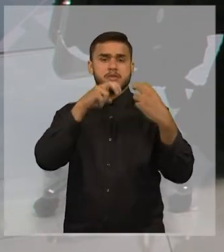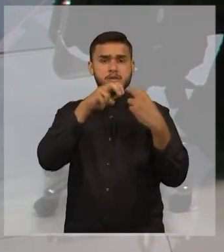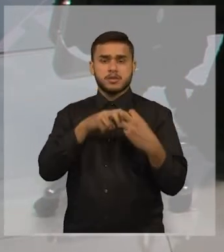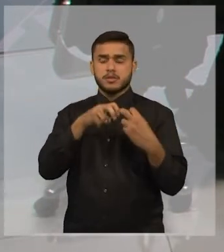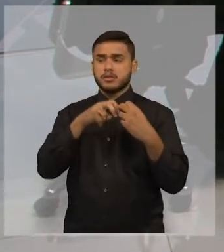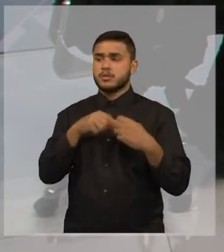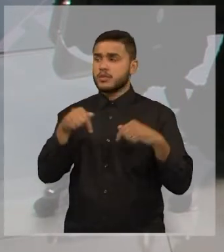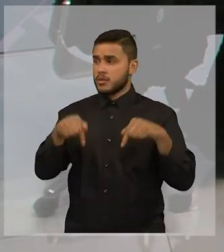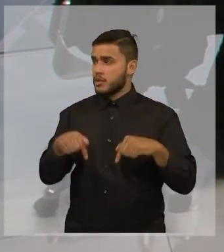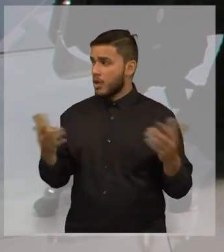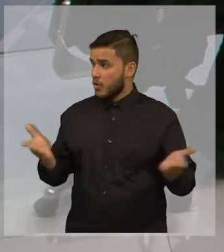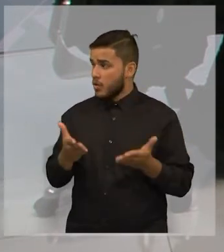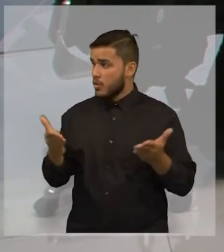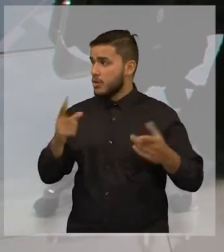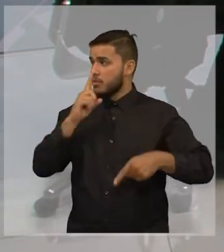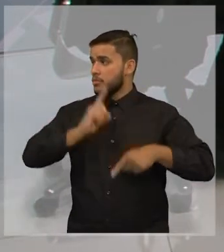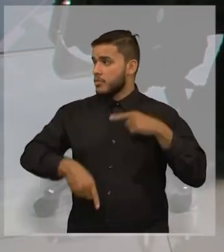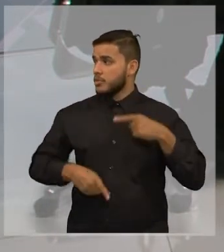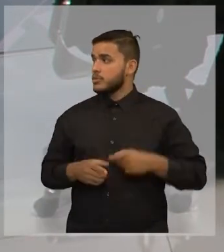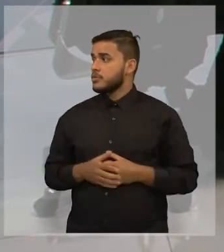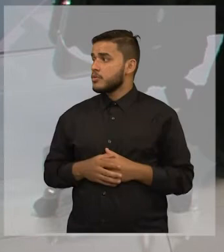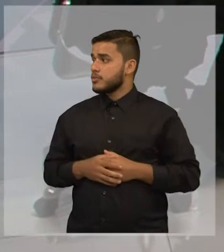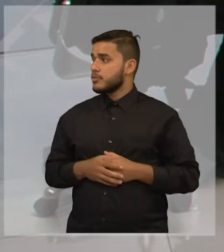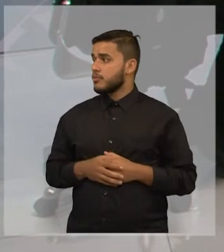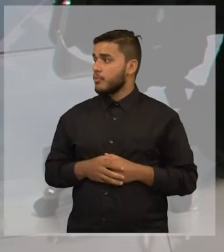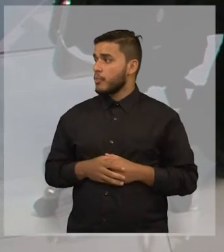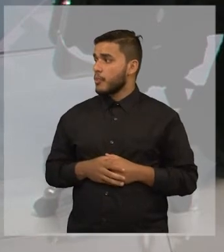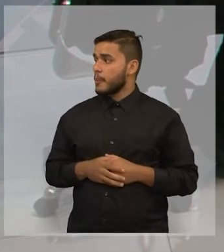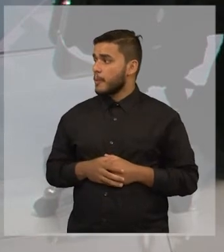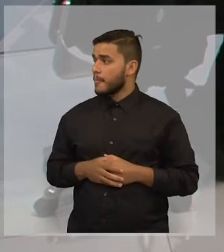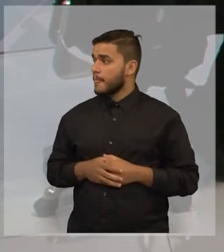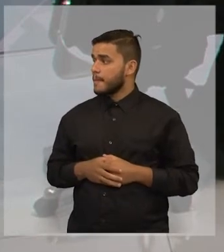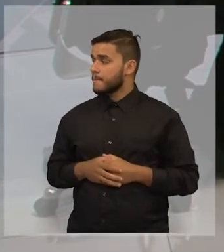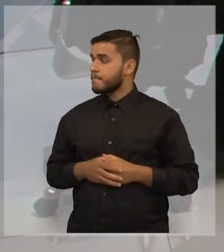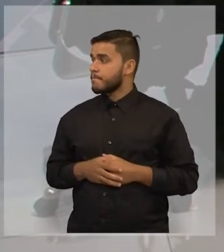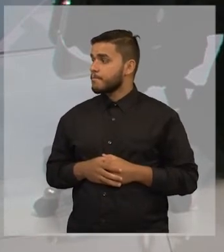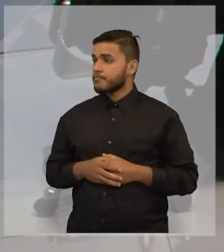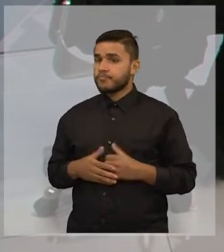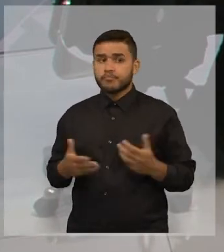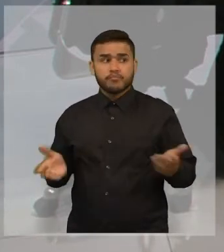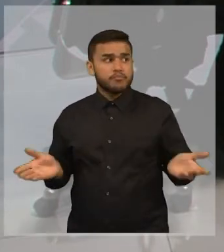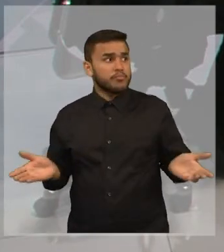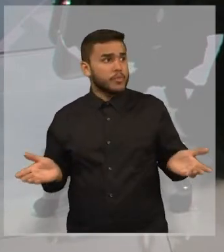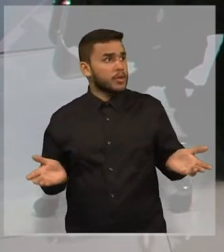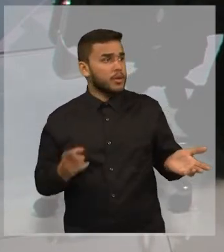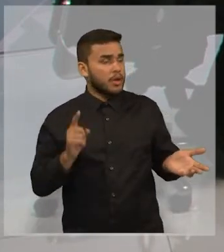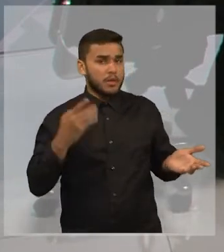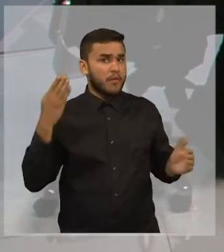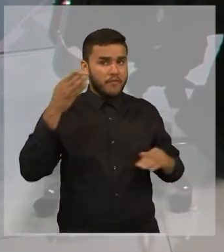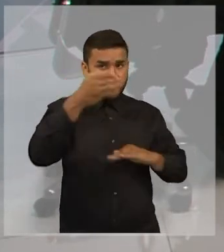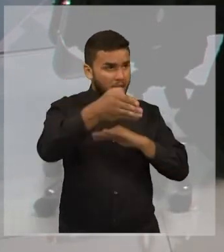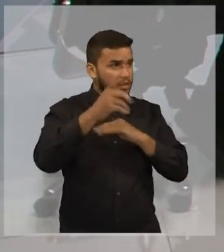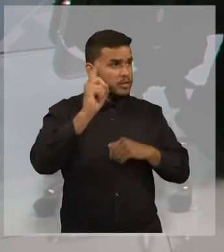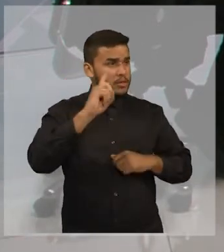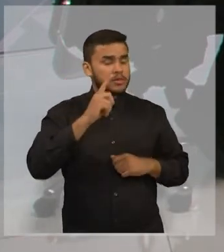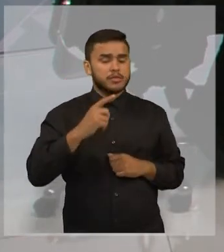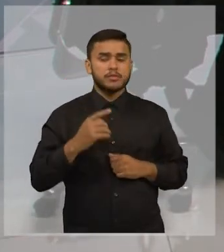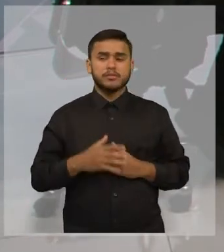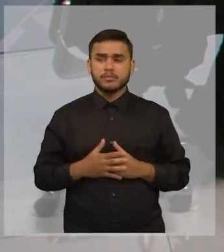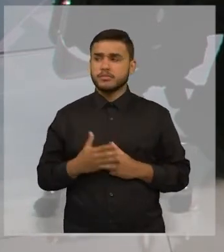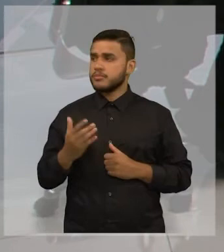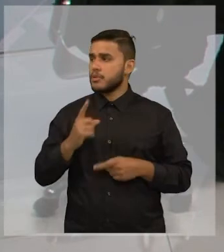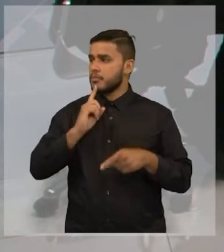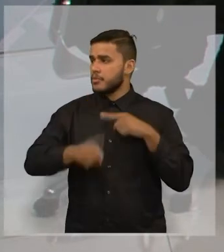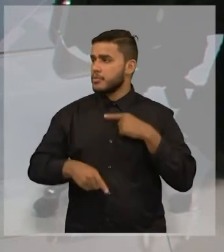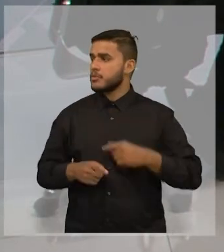casa. Mas a, certo? Mas a coação coercitiva atualmente já é proibida, né? Então, Não, mas já não é pode proibida. fazer nada, o